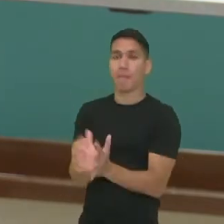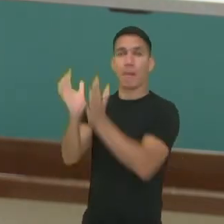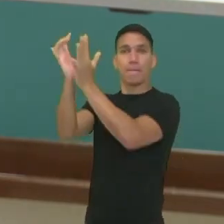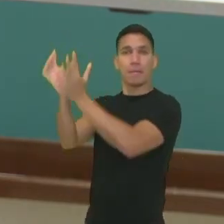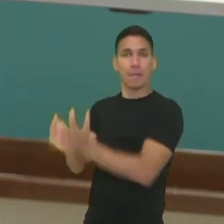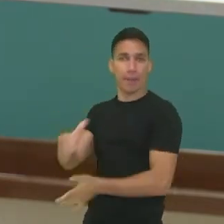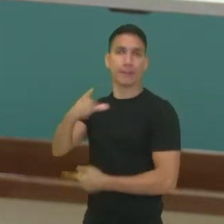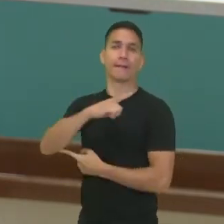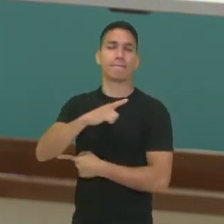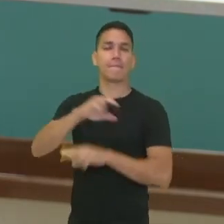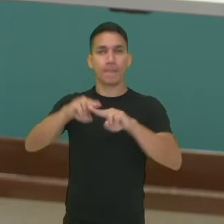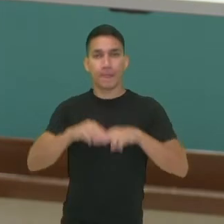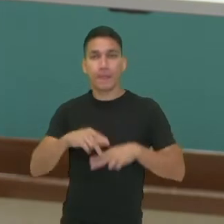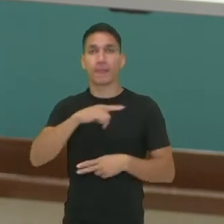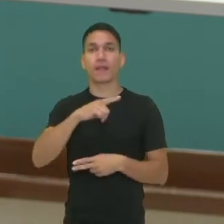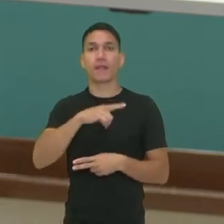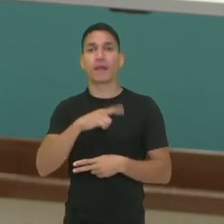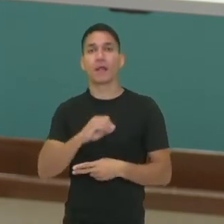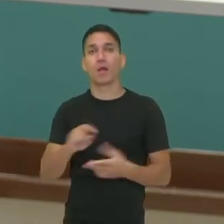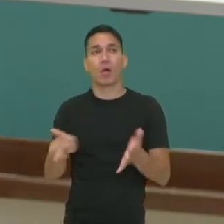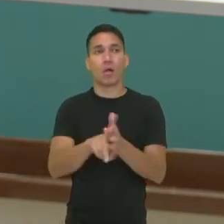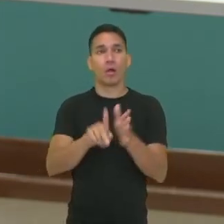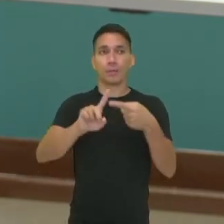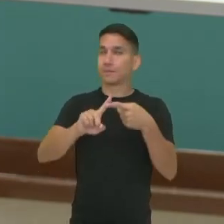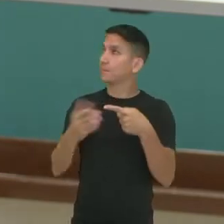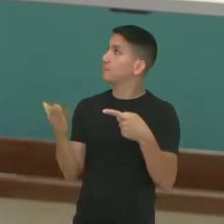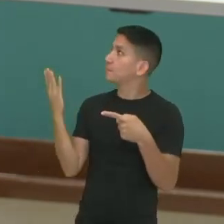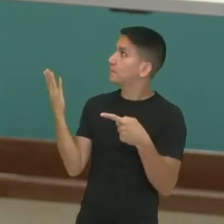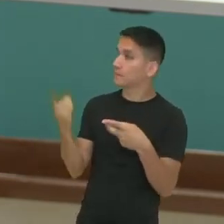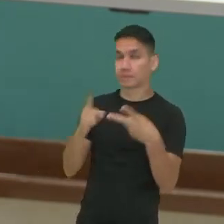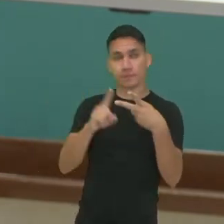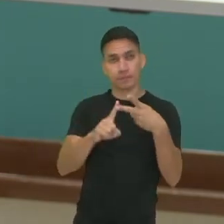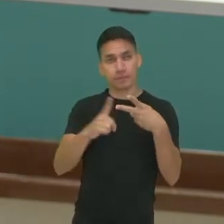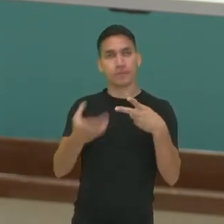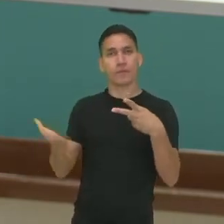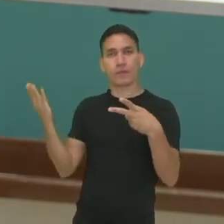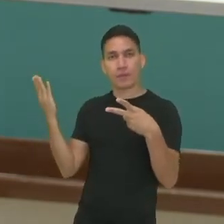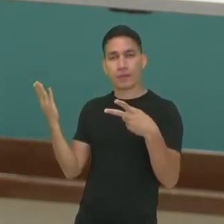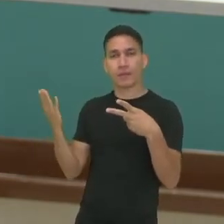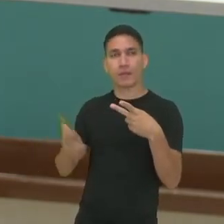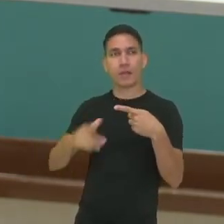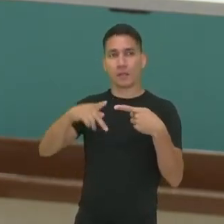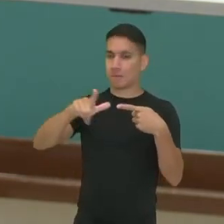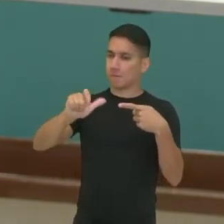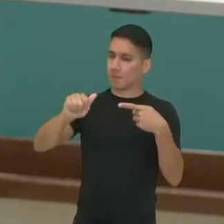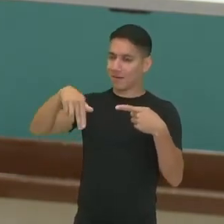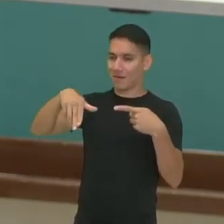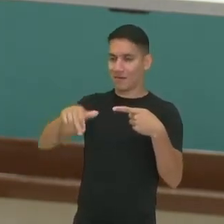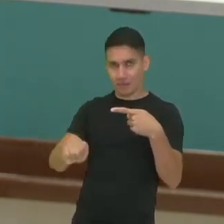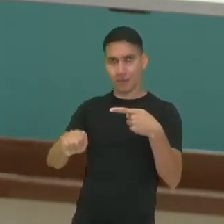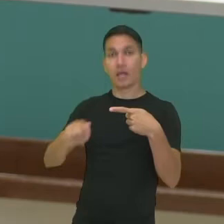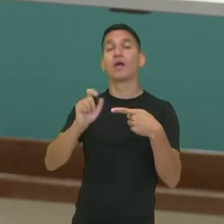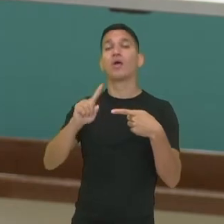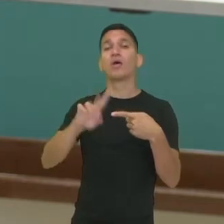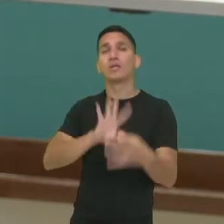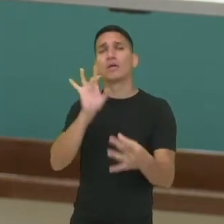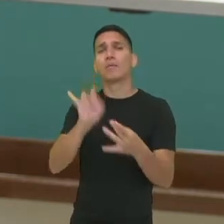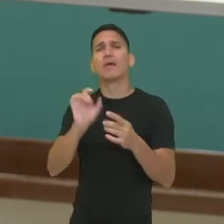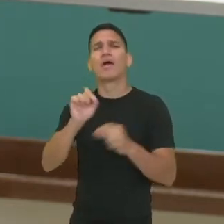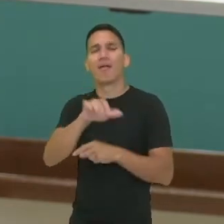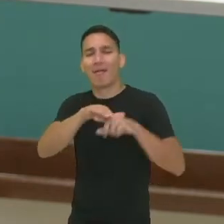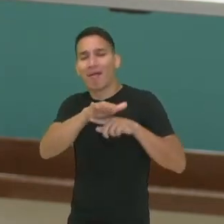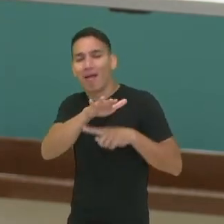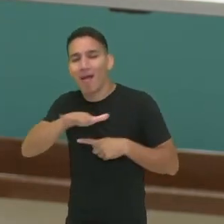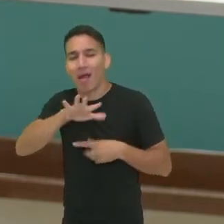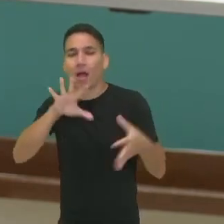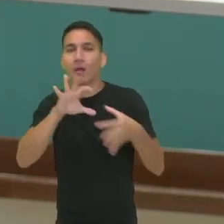Nós classificamos em isomeria plana e isomeria espacial. A isomeria plana é aquela onde nós